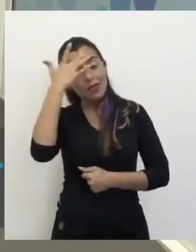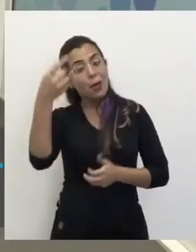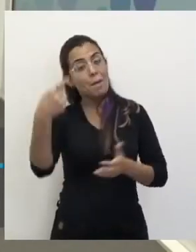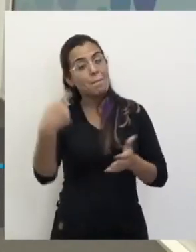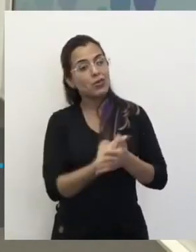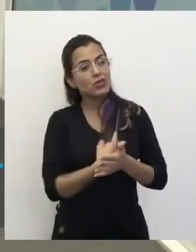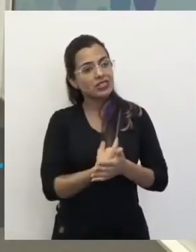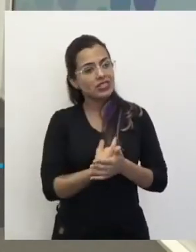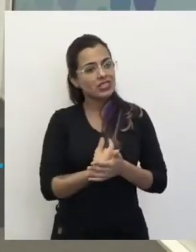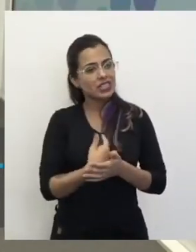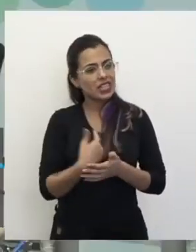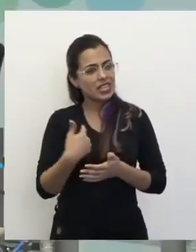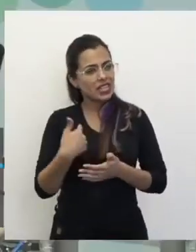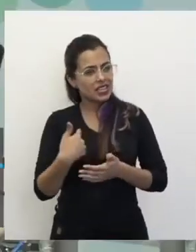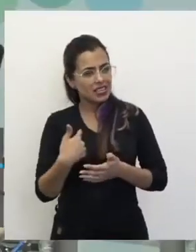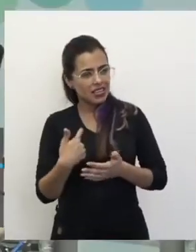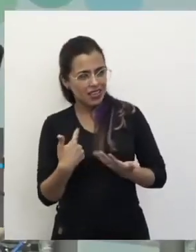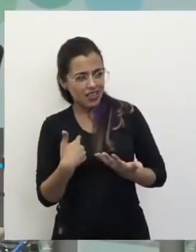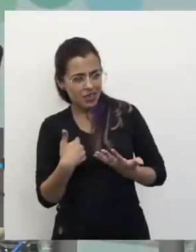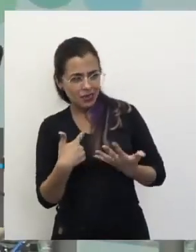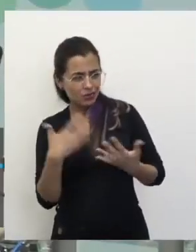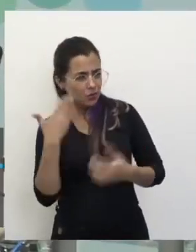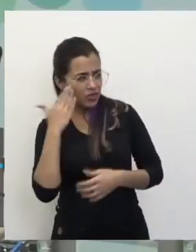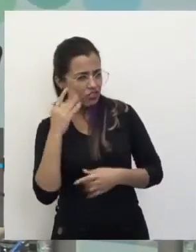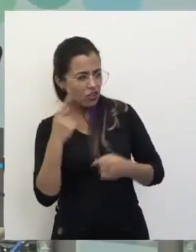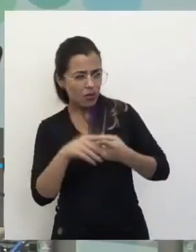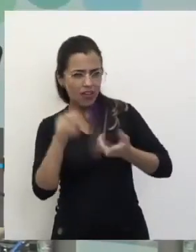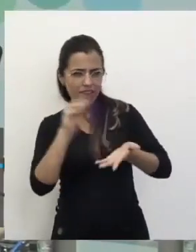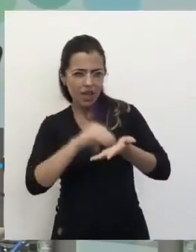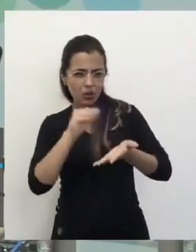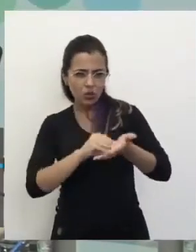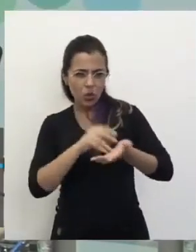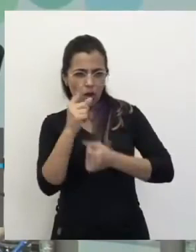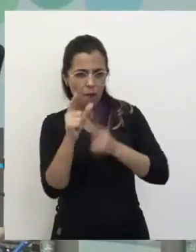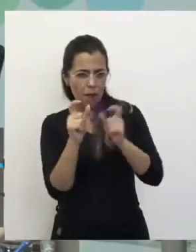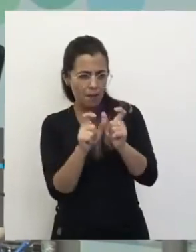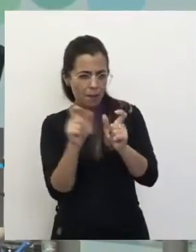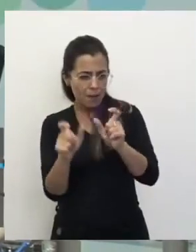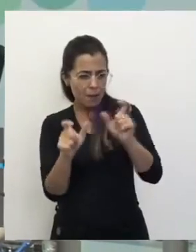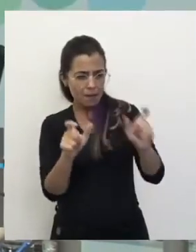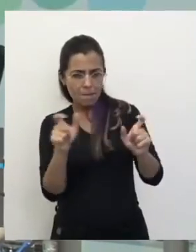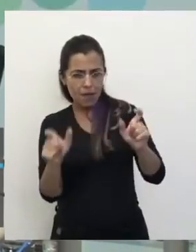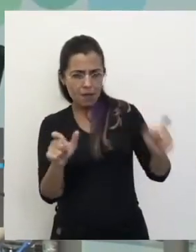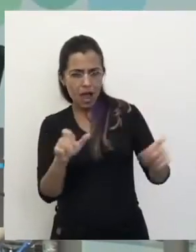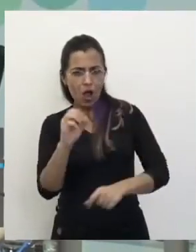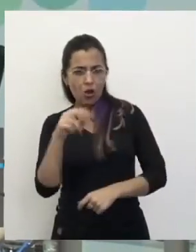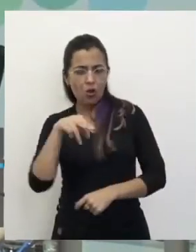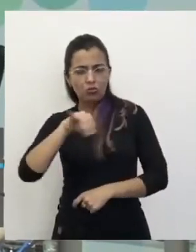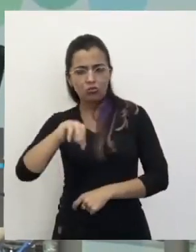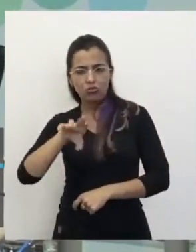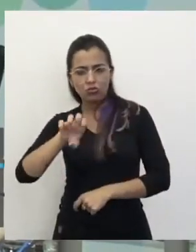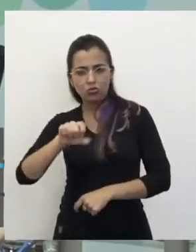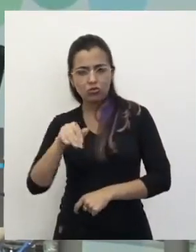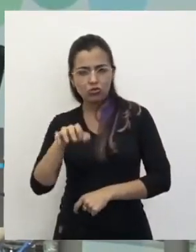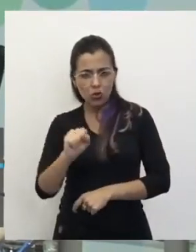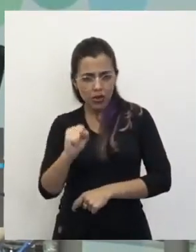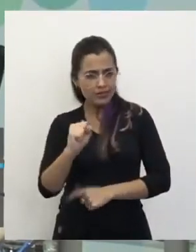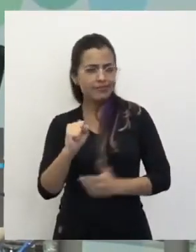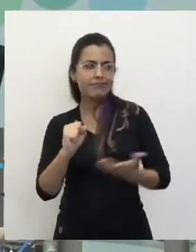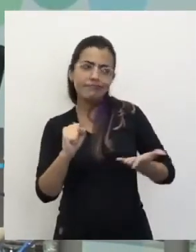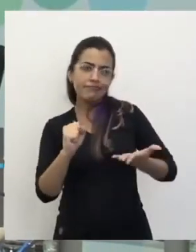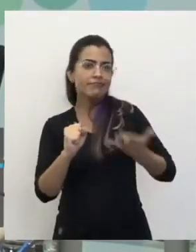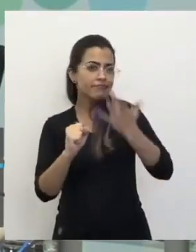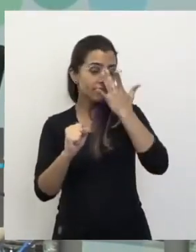que eu não entendi porque faltaram conjunções? Será que são só conjunções que estão faltando aí? São só as conjunções? Será